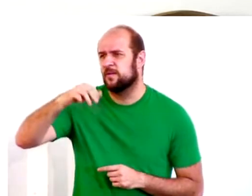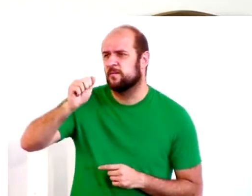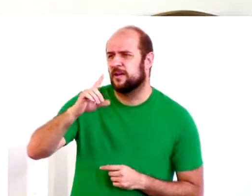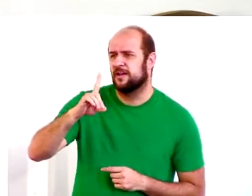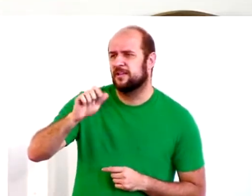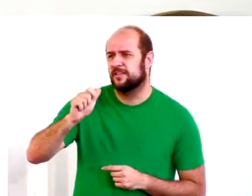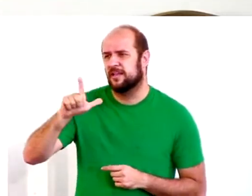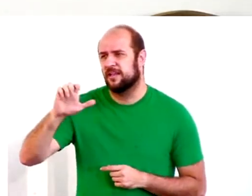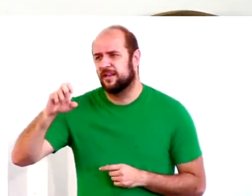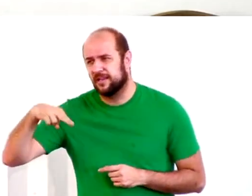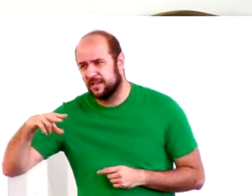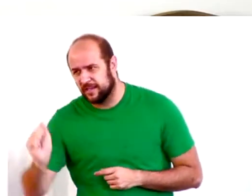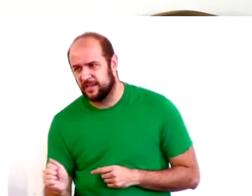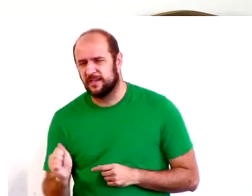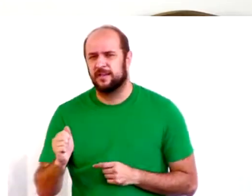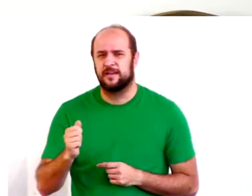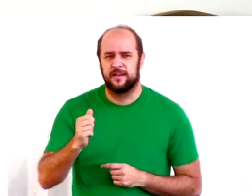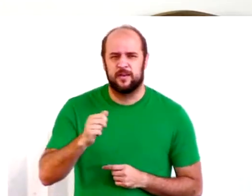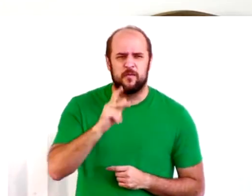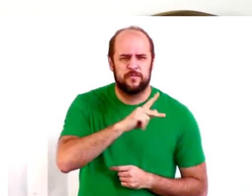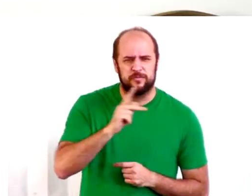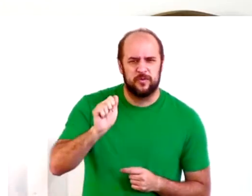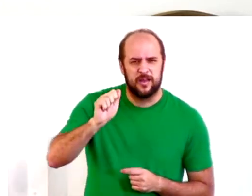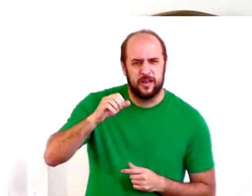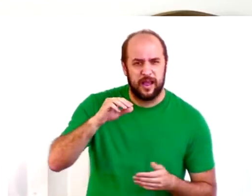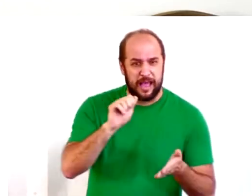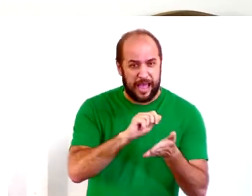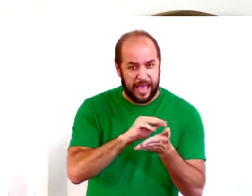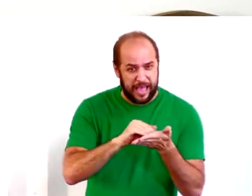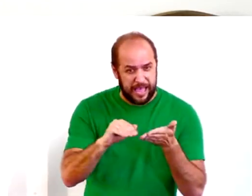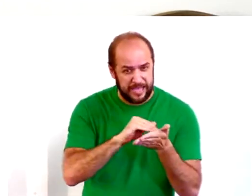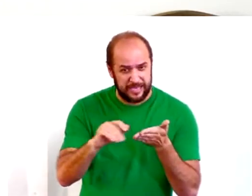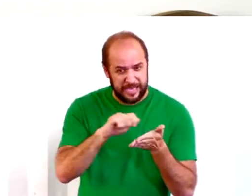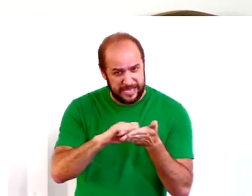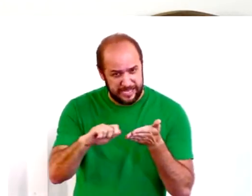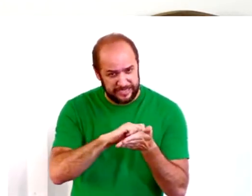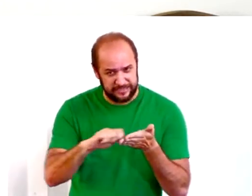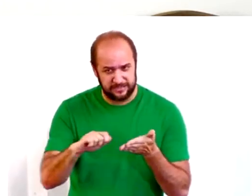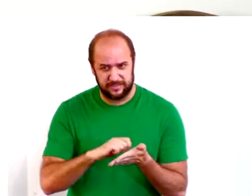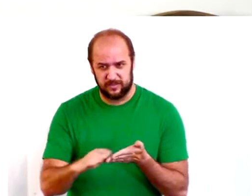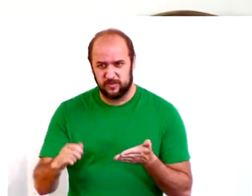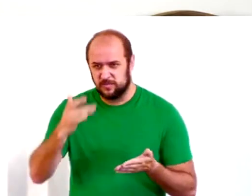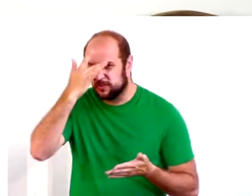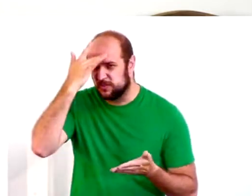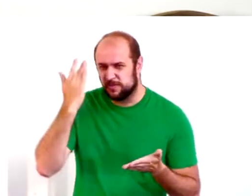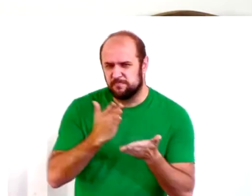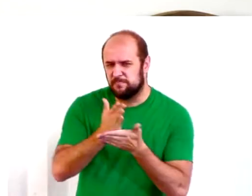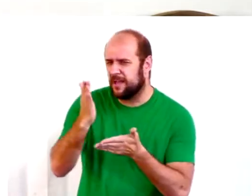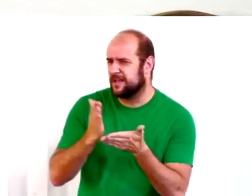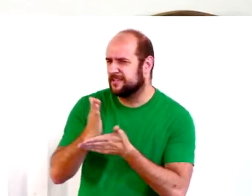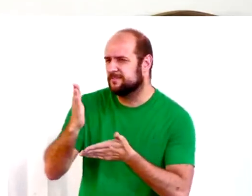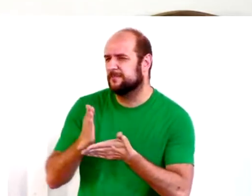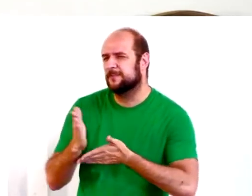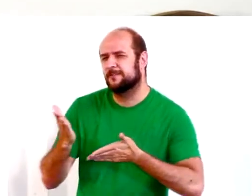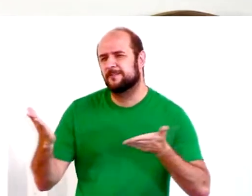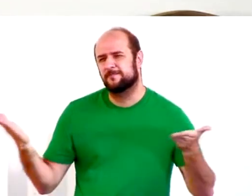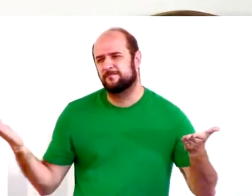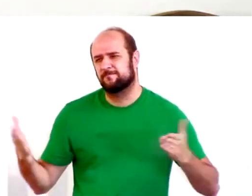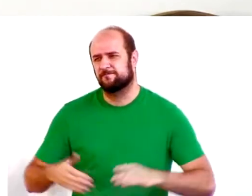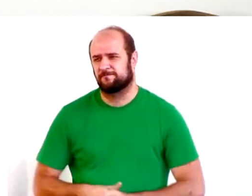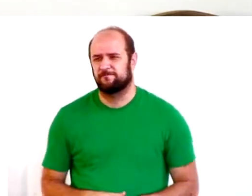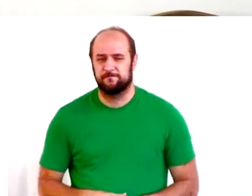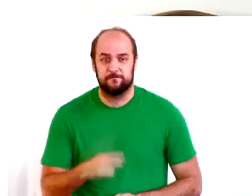presbíteros que passaram por aqui, presbítero Ângelo e tantos outros irmãos. Vejam o que é, vocês que são